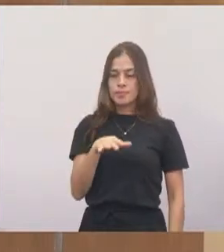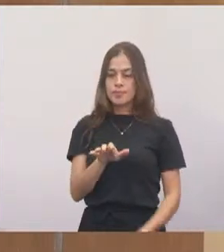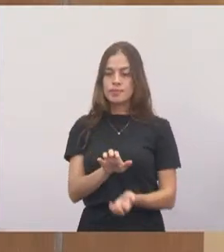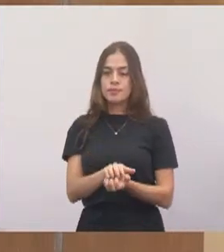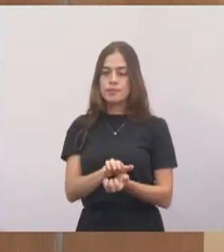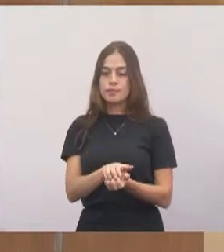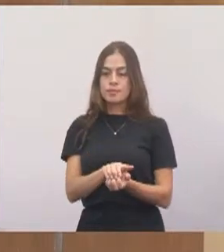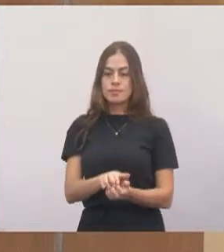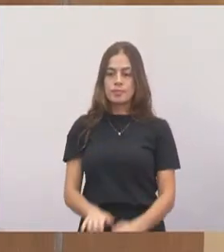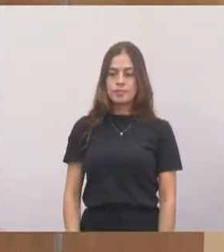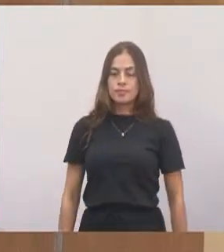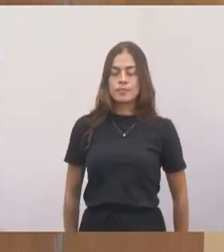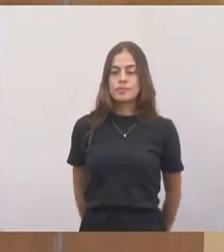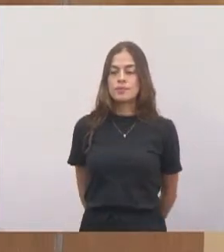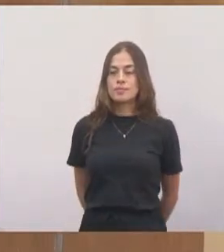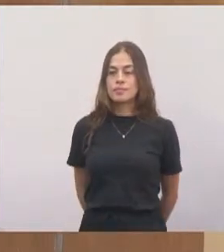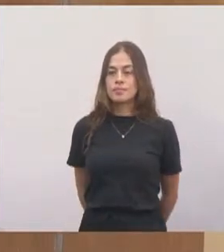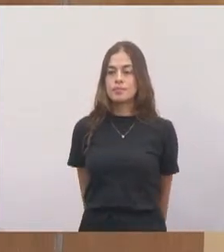Jacareí.